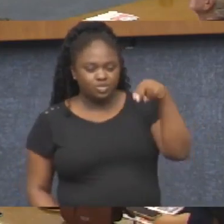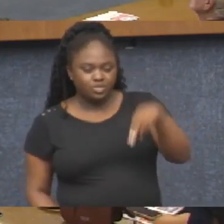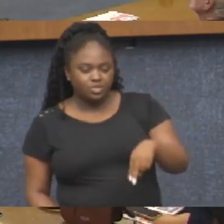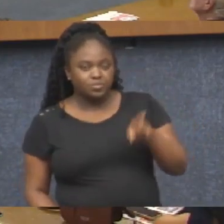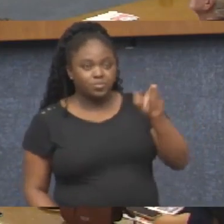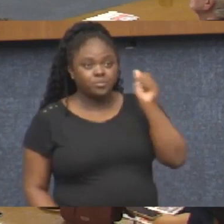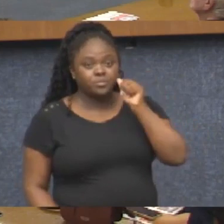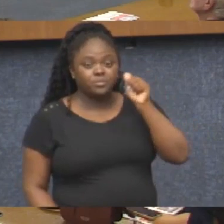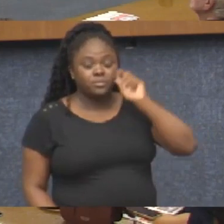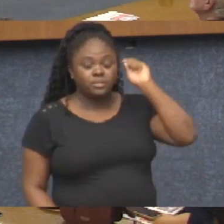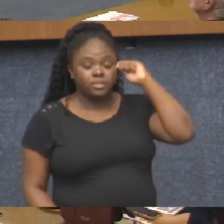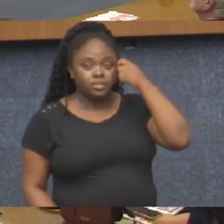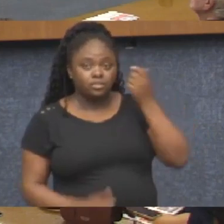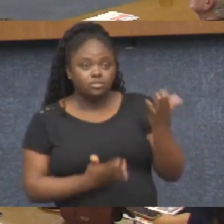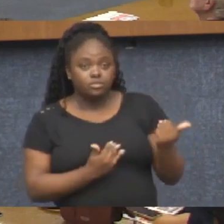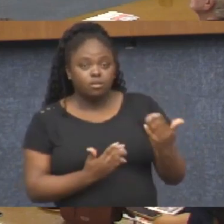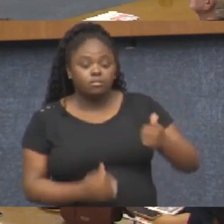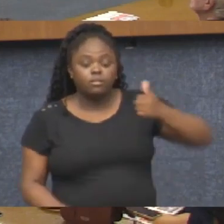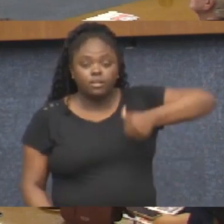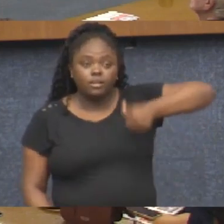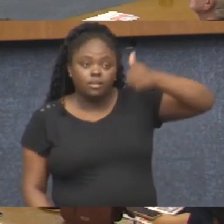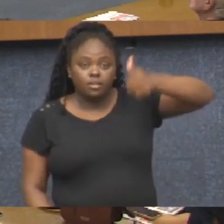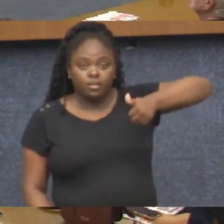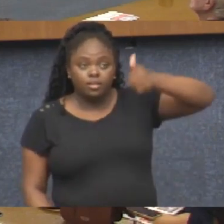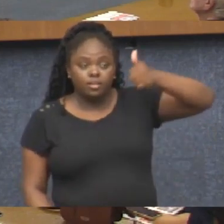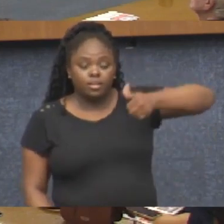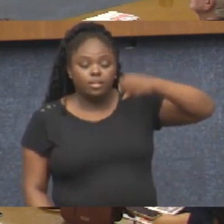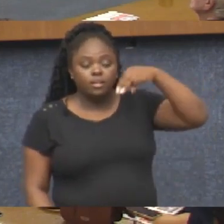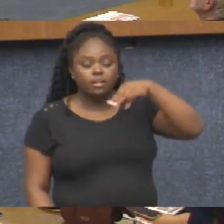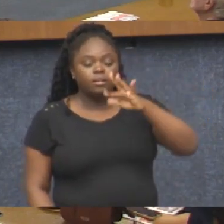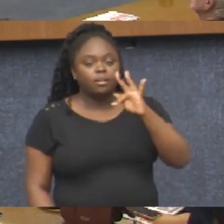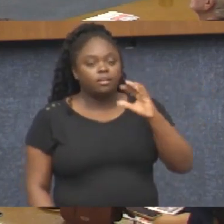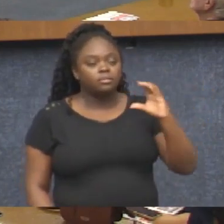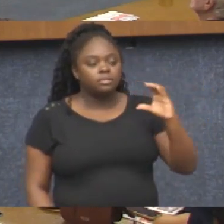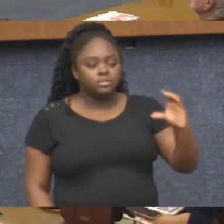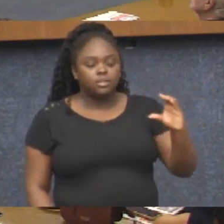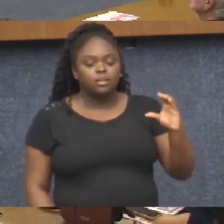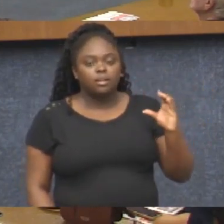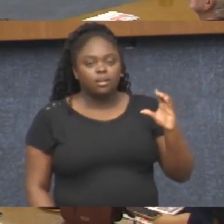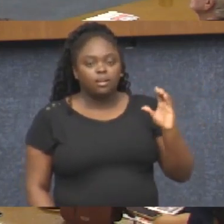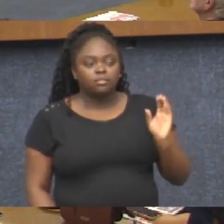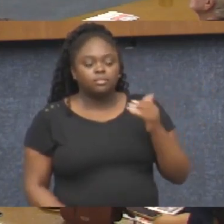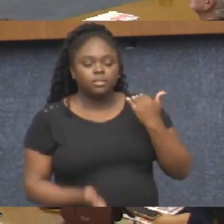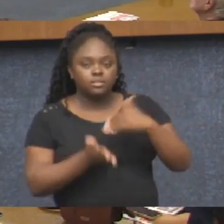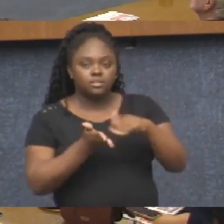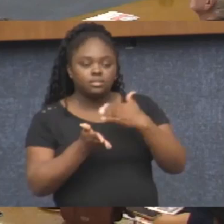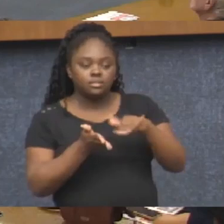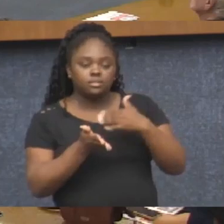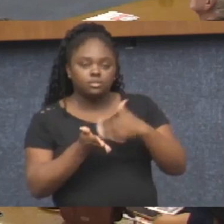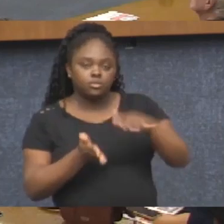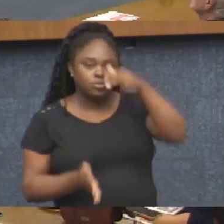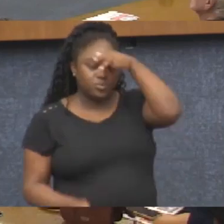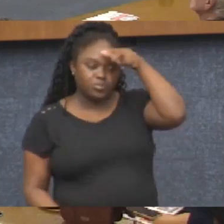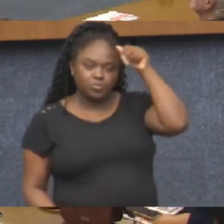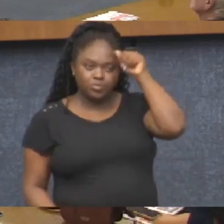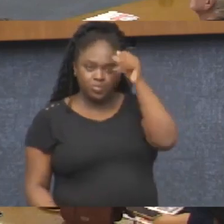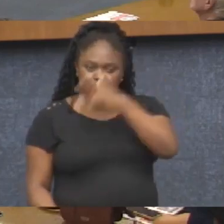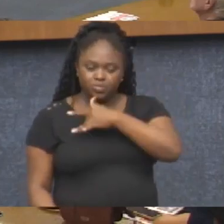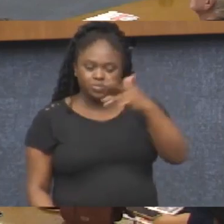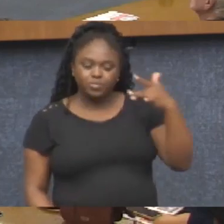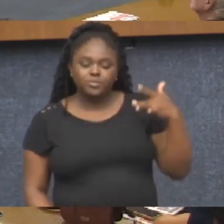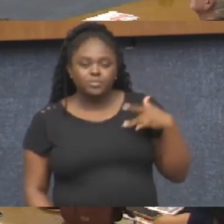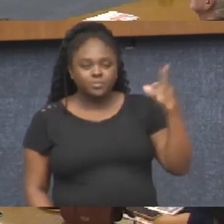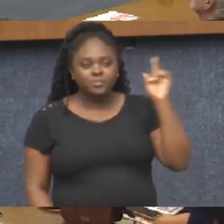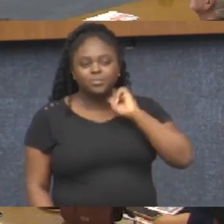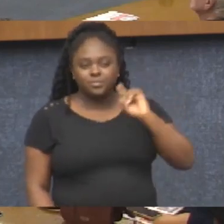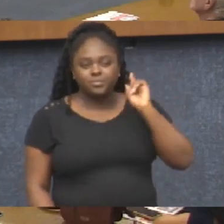uma mulher negra, jovem, e é a primeira MFC que ocupa o cargo de secretária municipal de saúde de